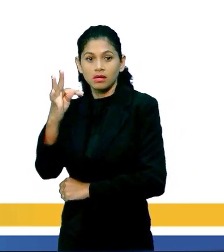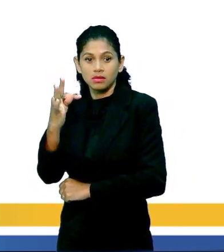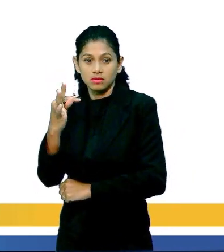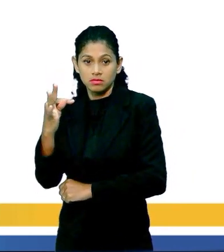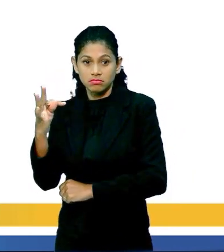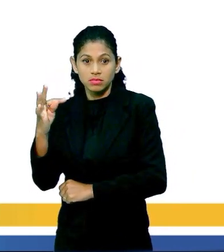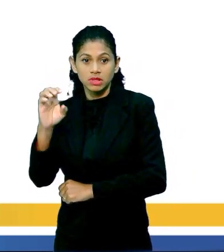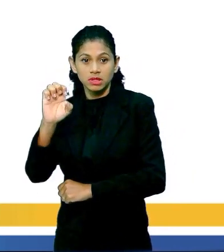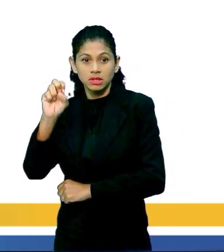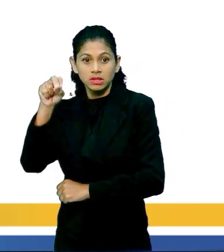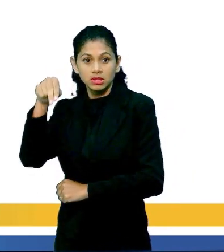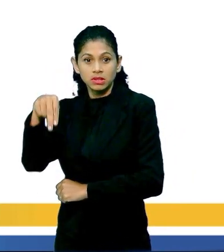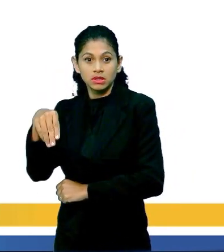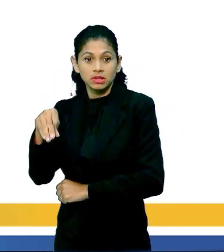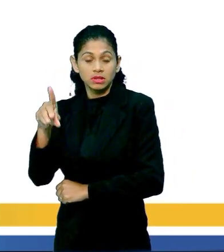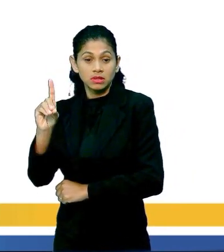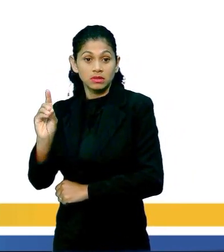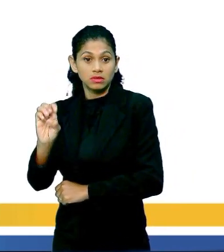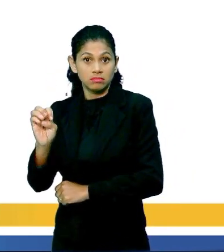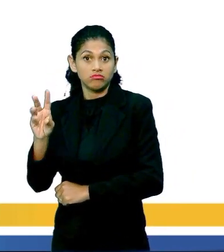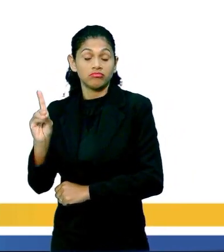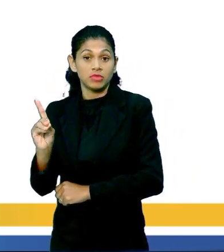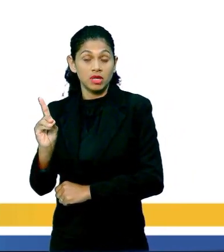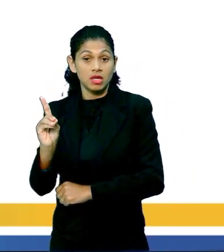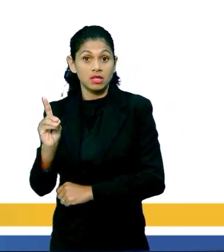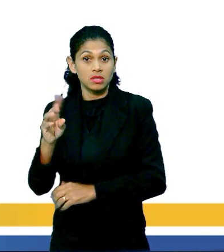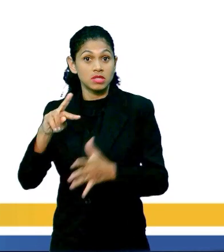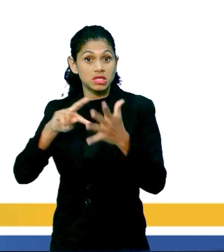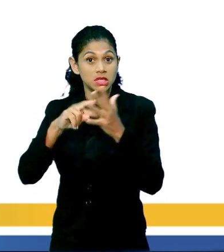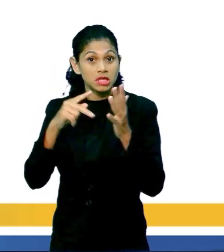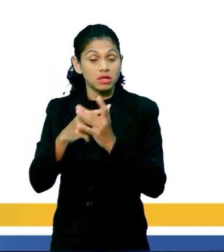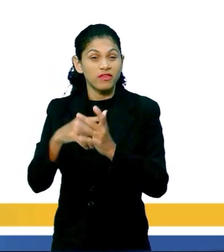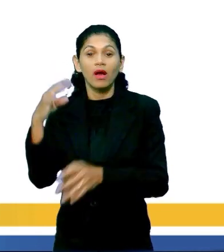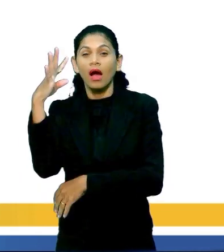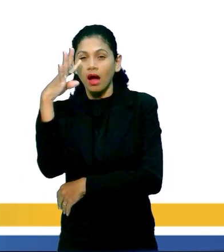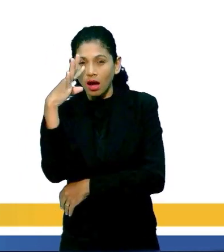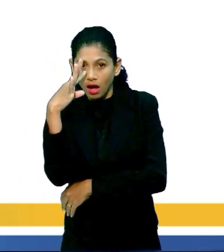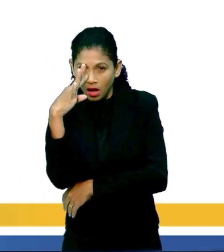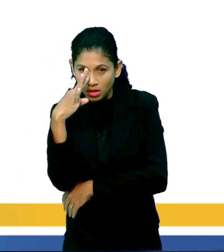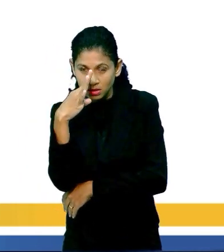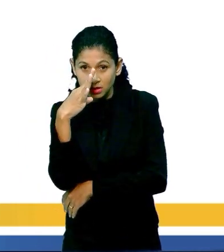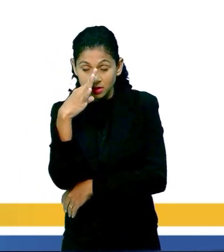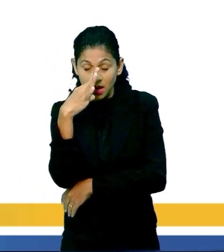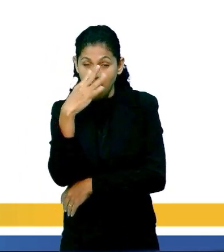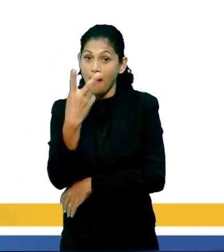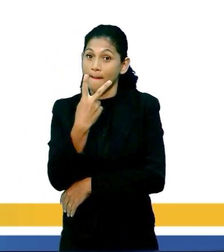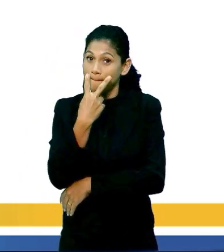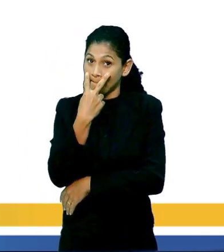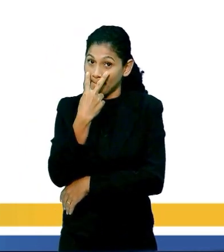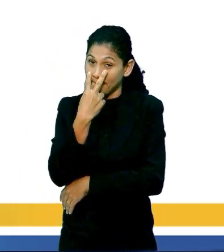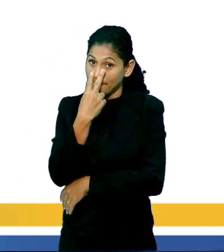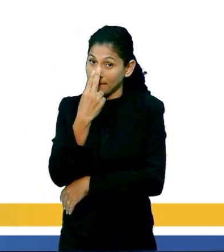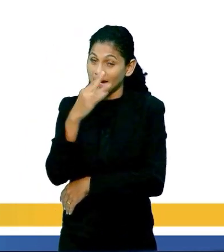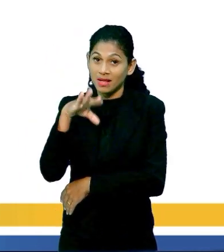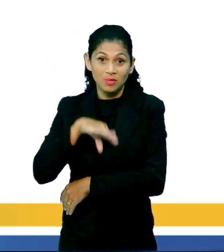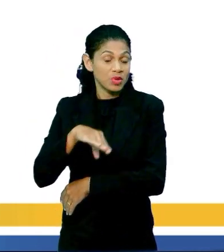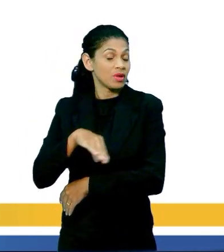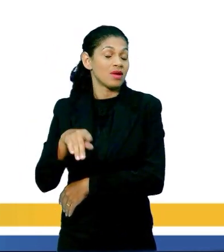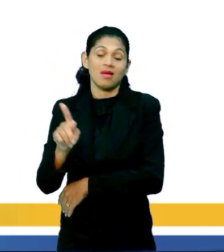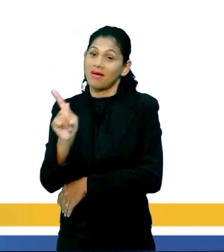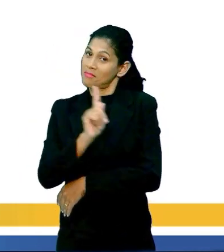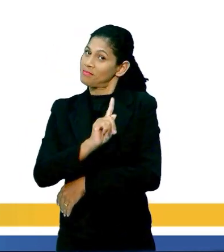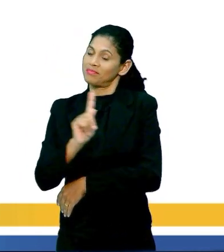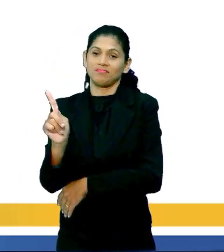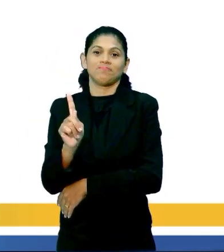na verdade, assistir. Então, assisti a uma reunião hoje de manhã.